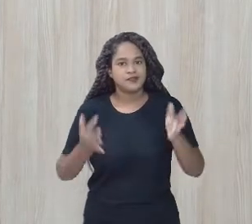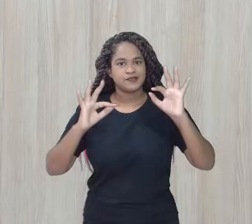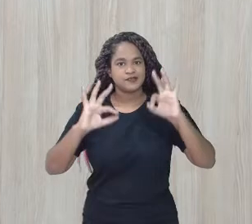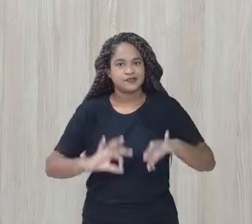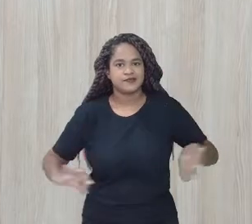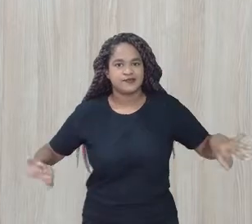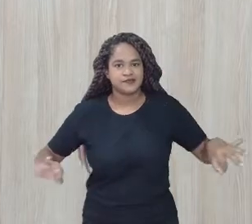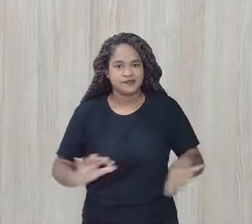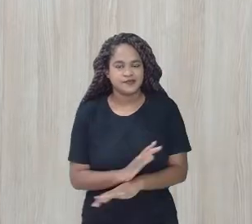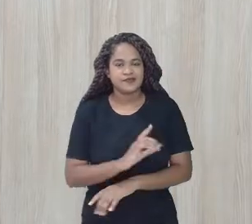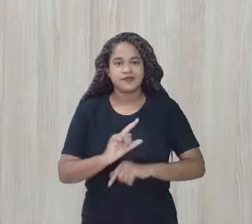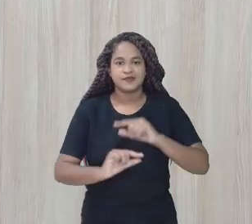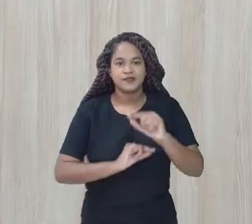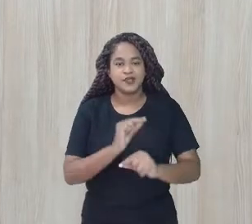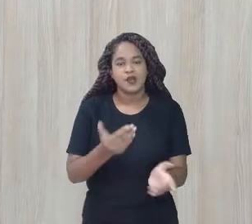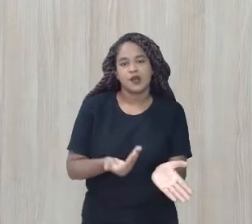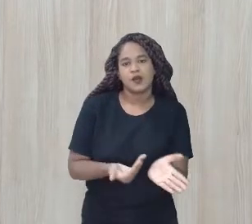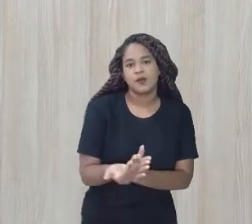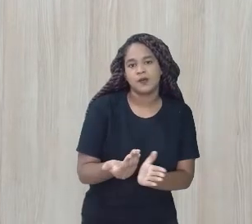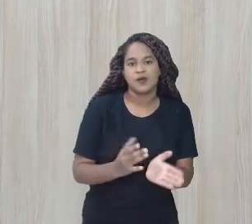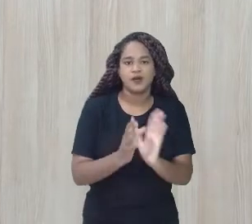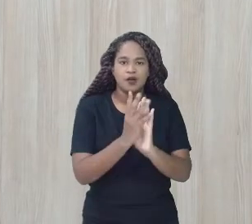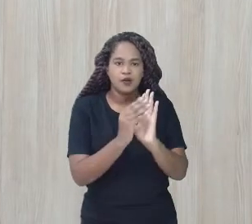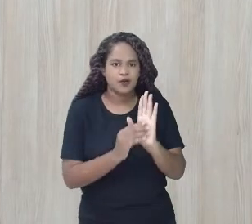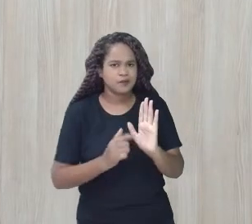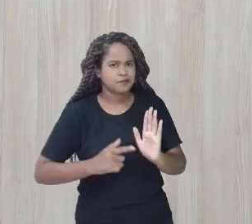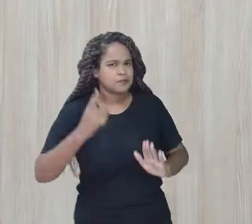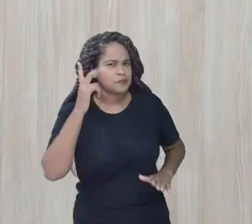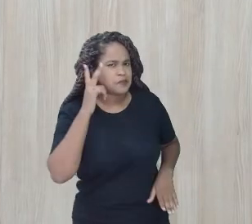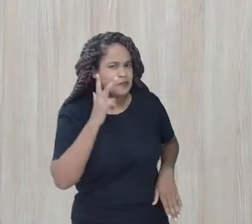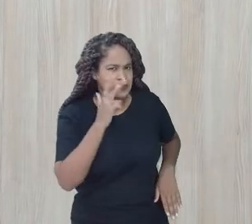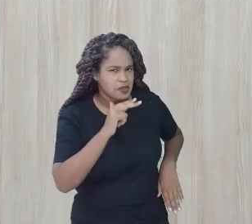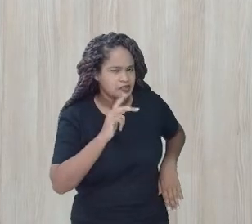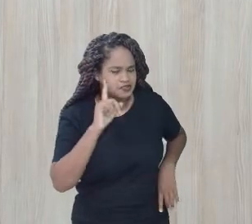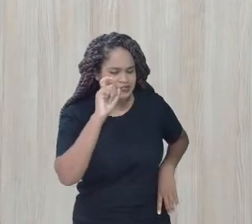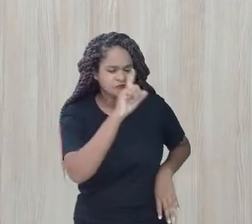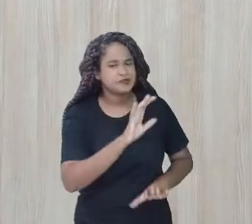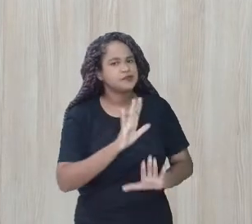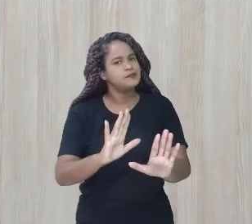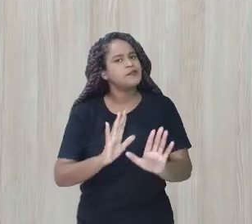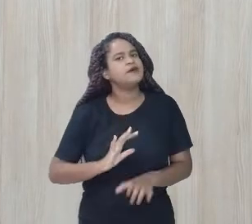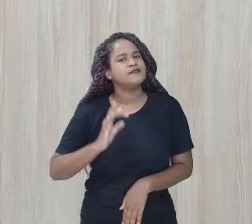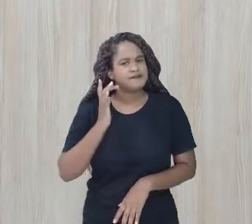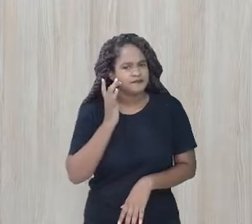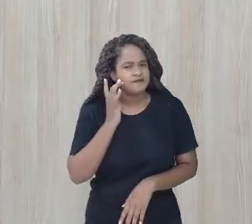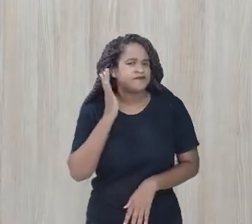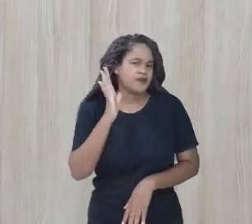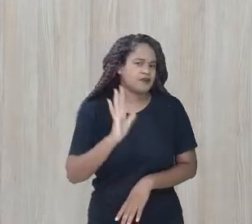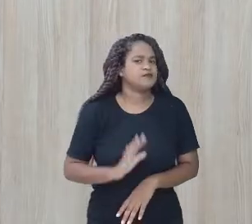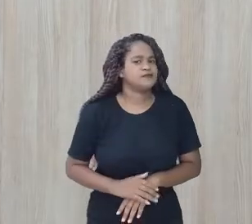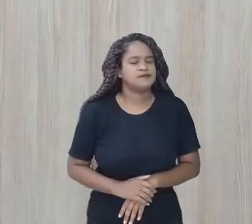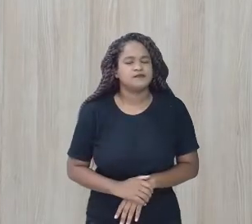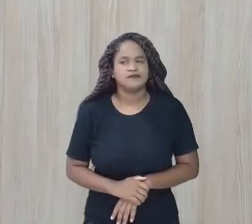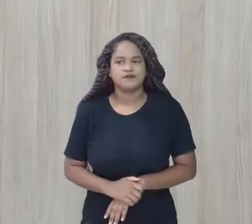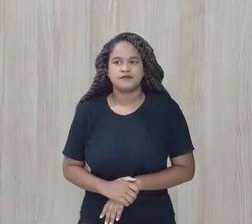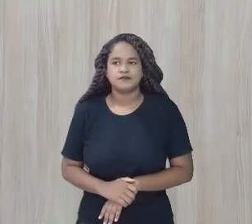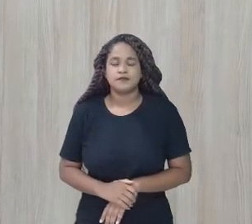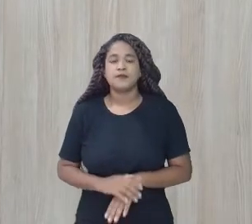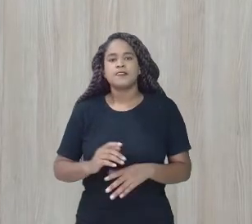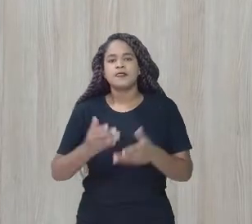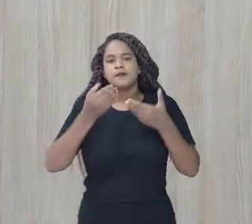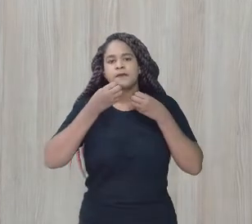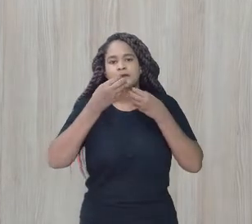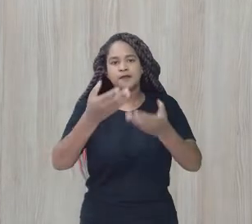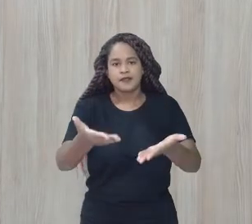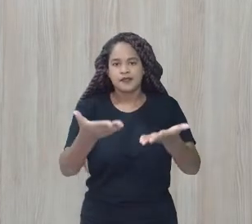finalizar com um pontapé inicial de um conteúdo que parece difícil, mas a gente vai ver que é mais fácil do que parece, tá certo? Sejam bem-vindos